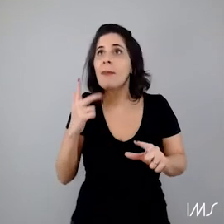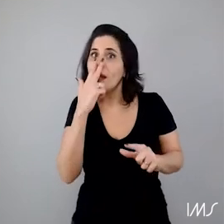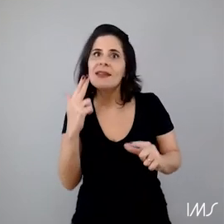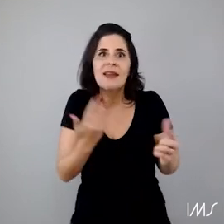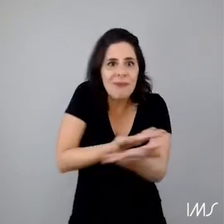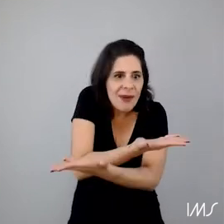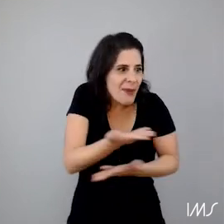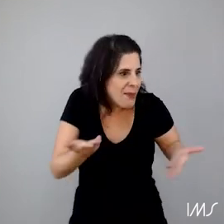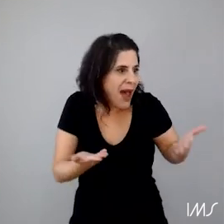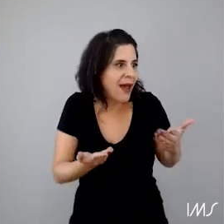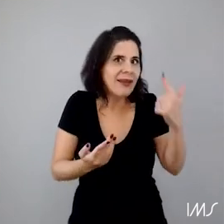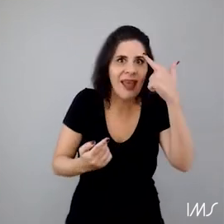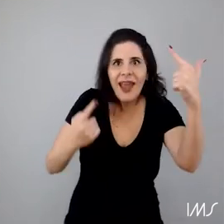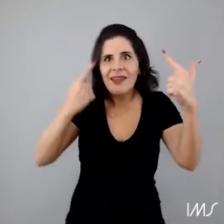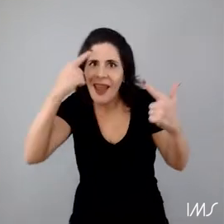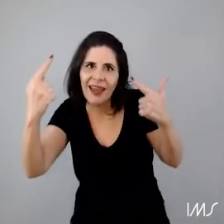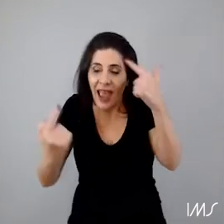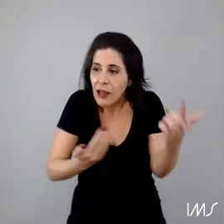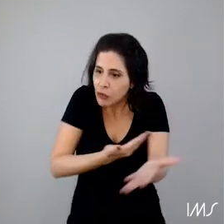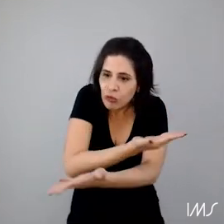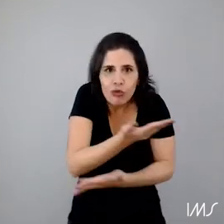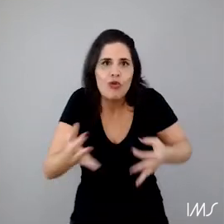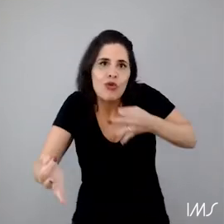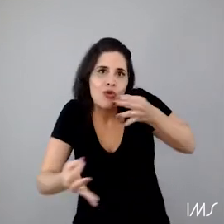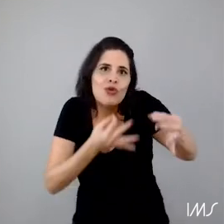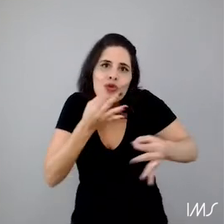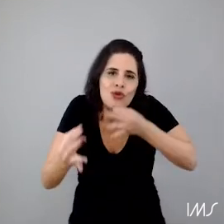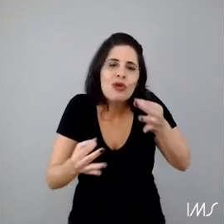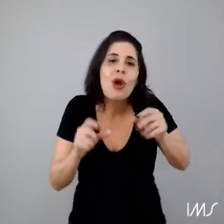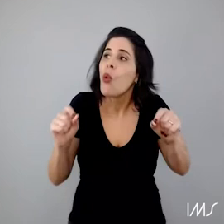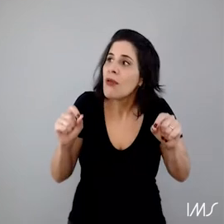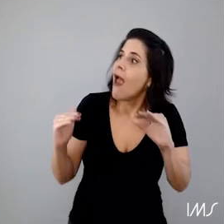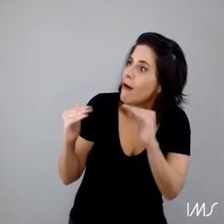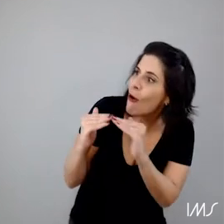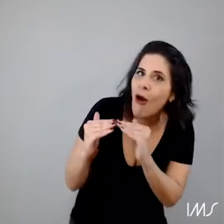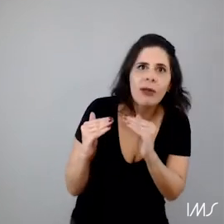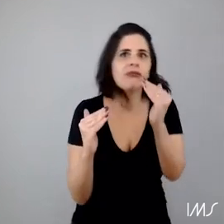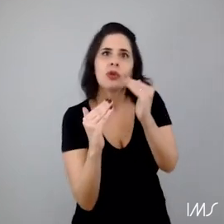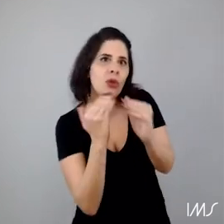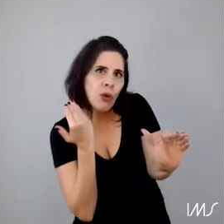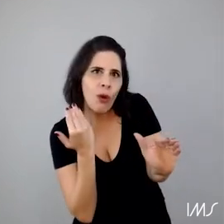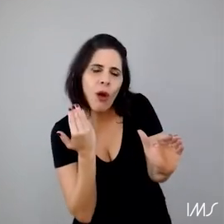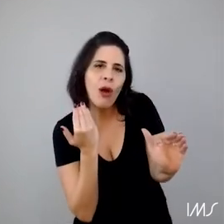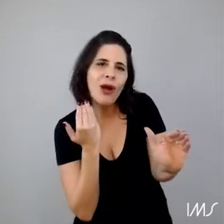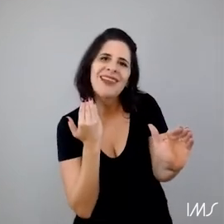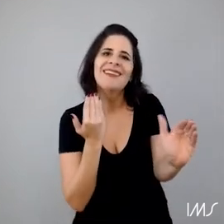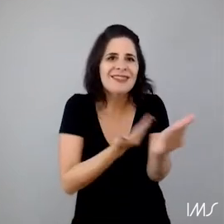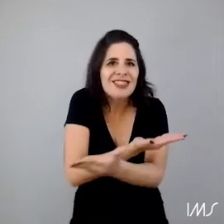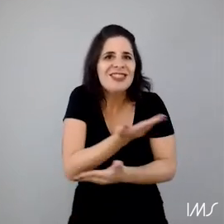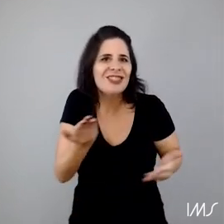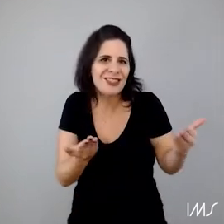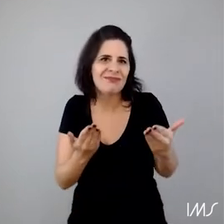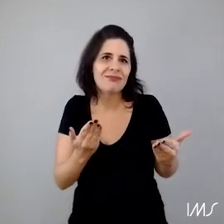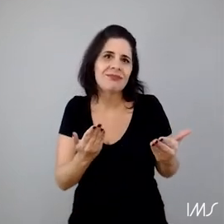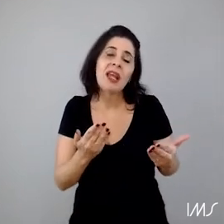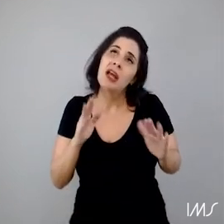a semelhança do que aprendiam, do que ouviam, do que divergiam, dos encontros que já